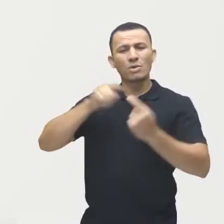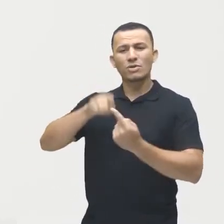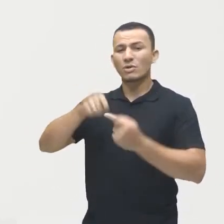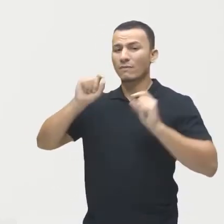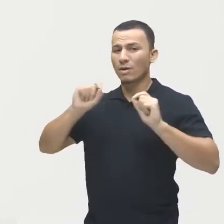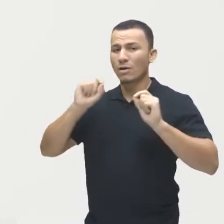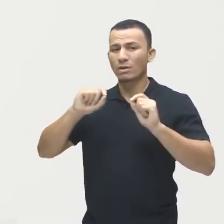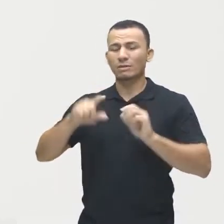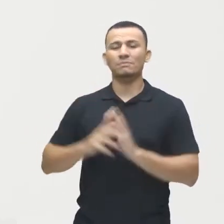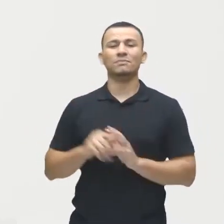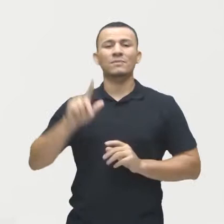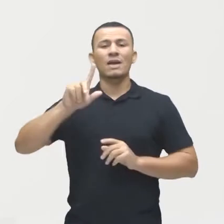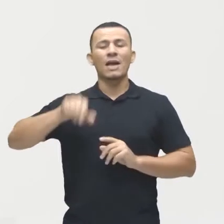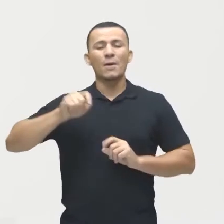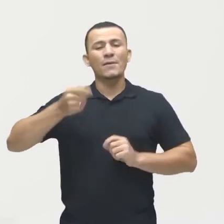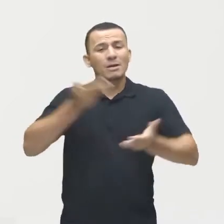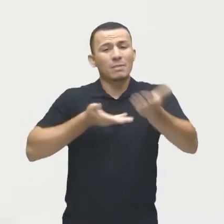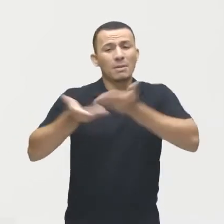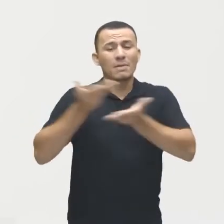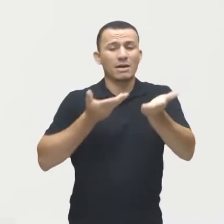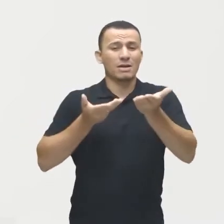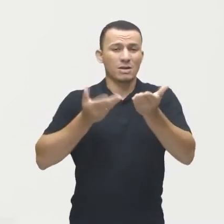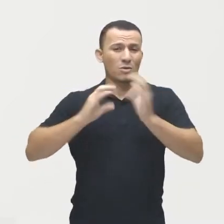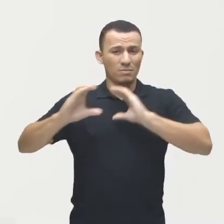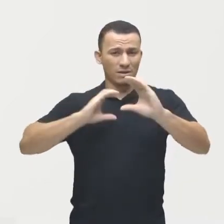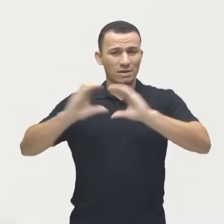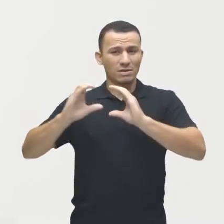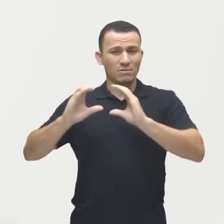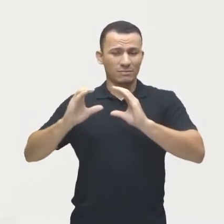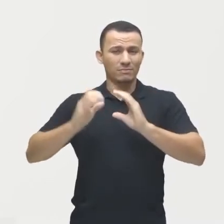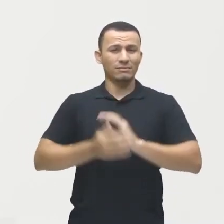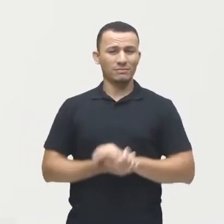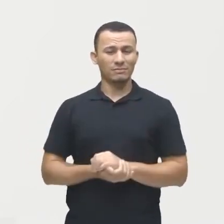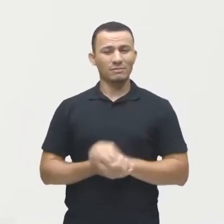a transmissão de uma mensagem.